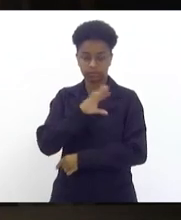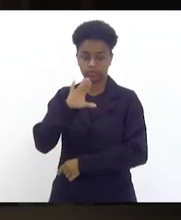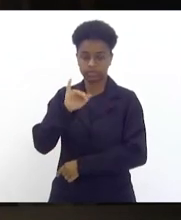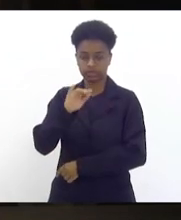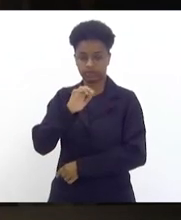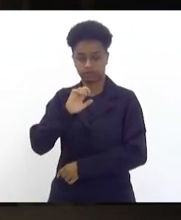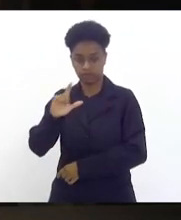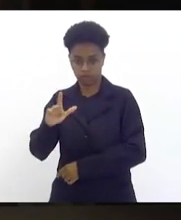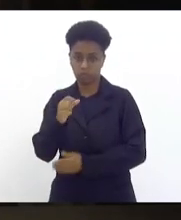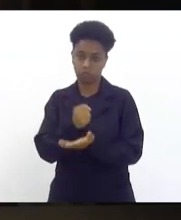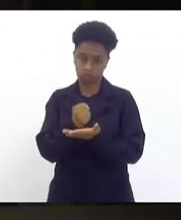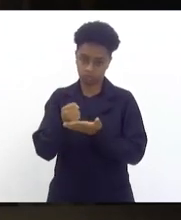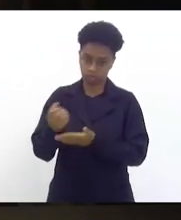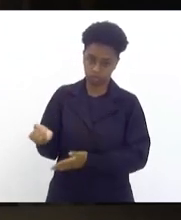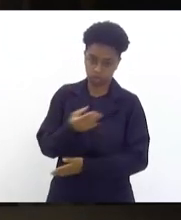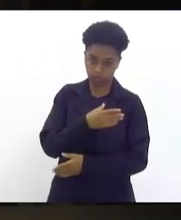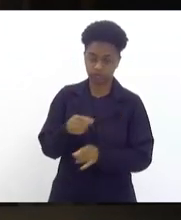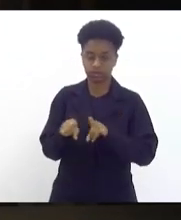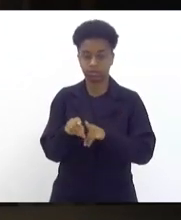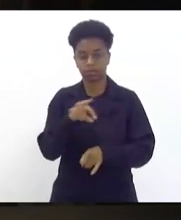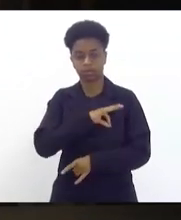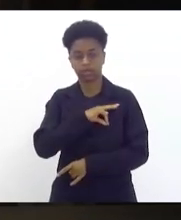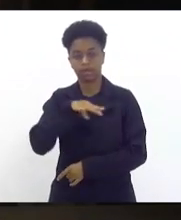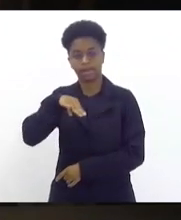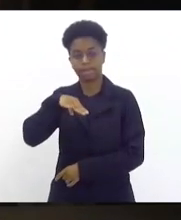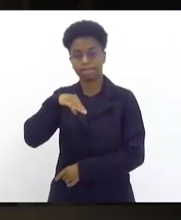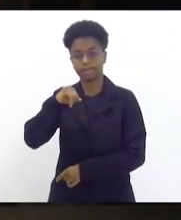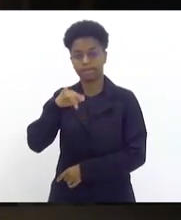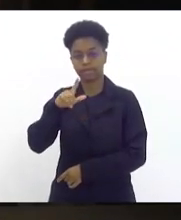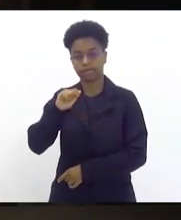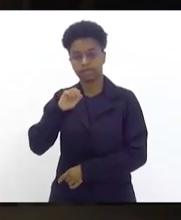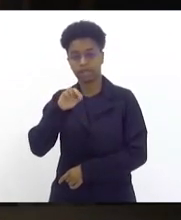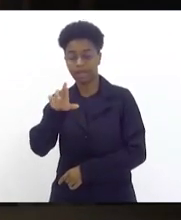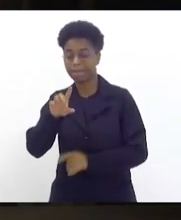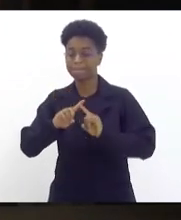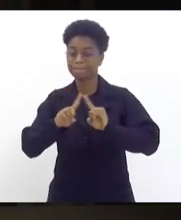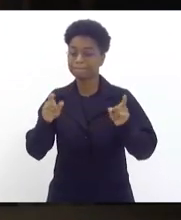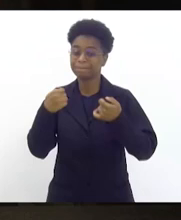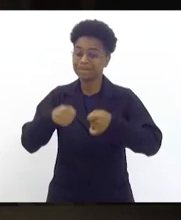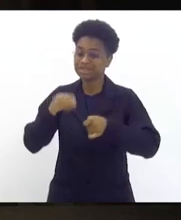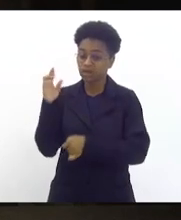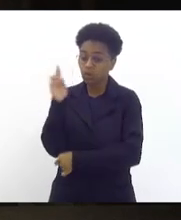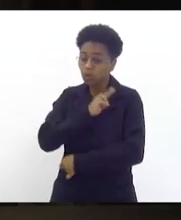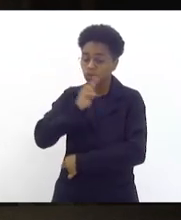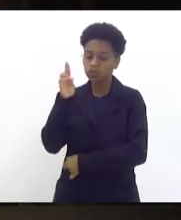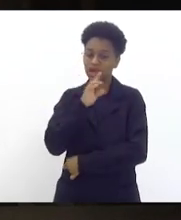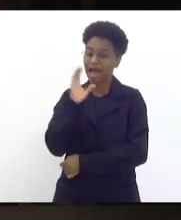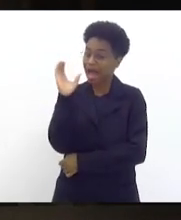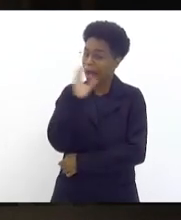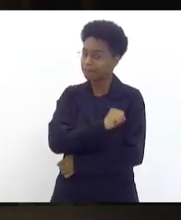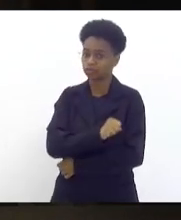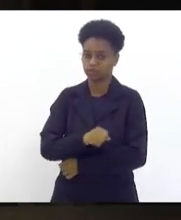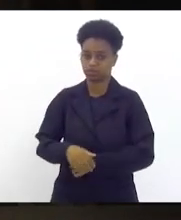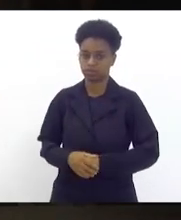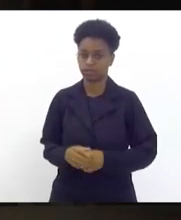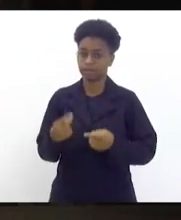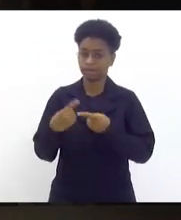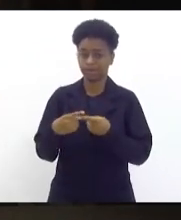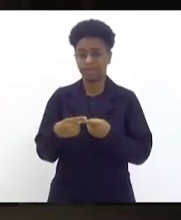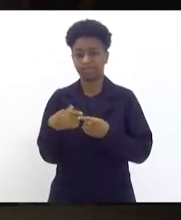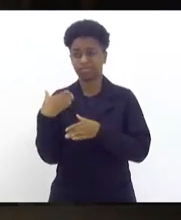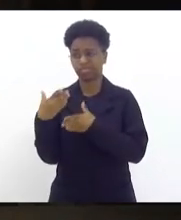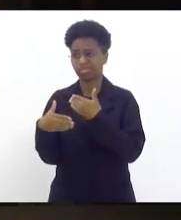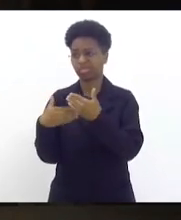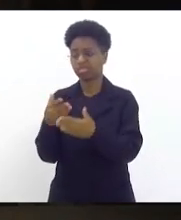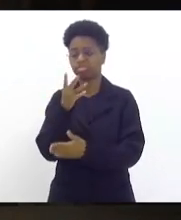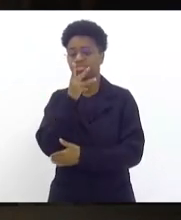a polícia militar só que nós precisamos de imediato esse a pouco vai demorar não sei